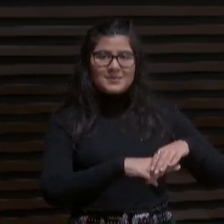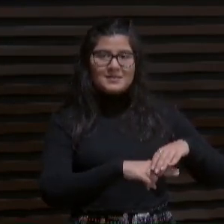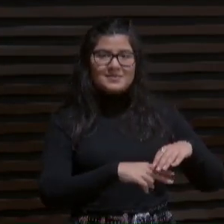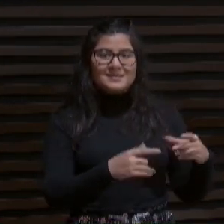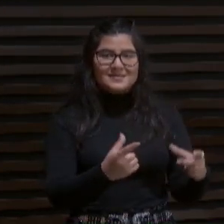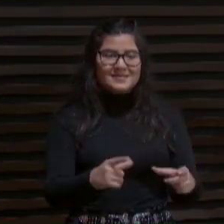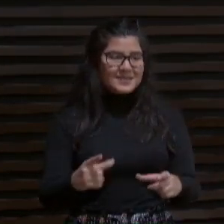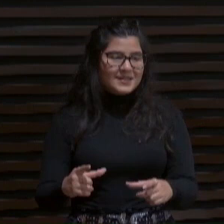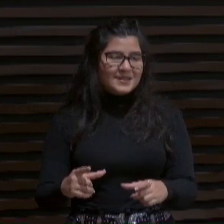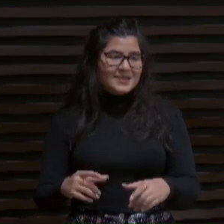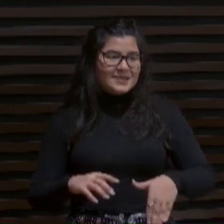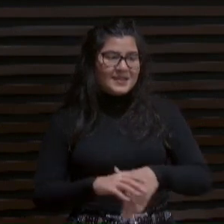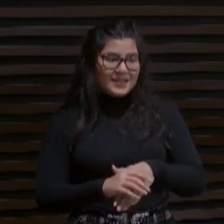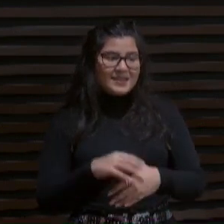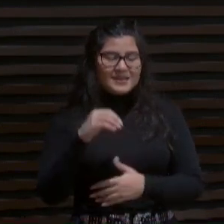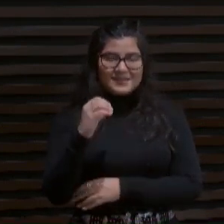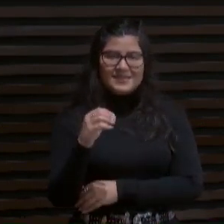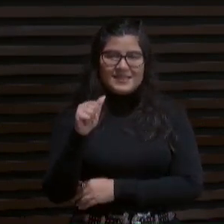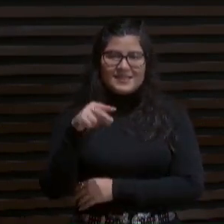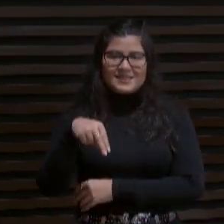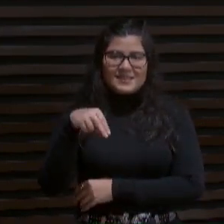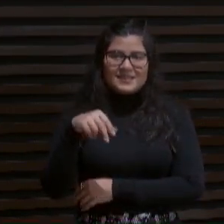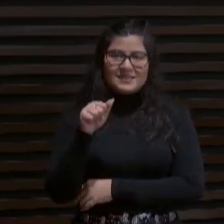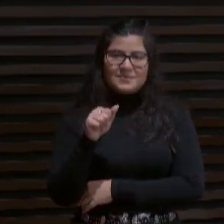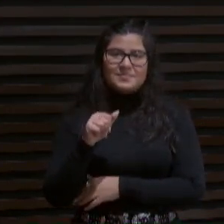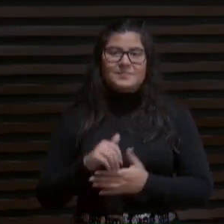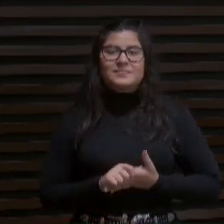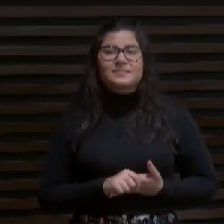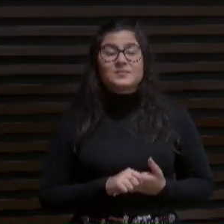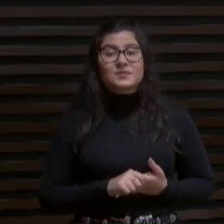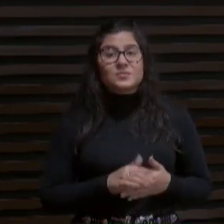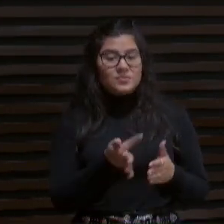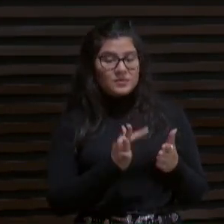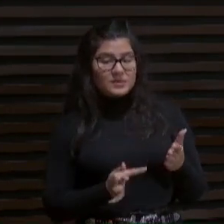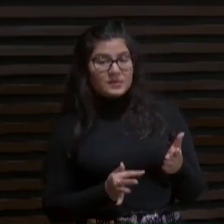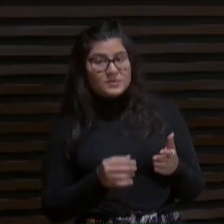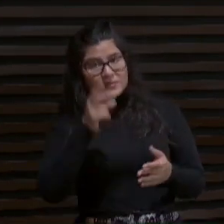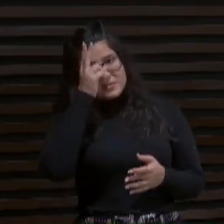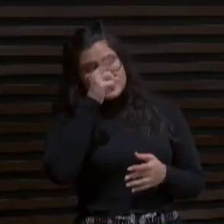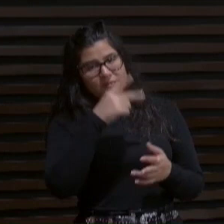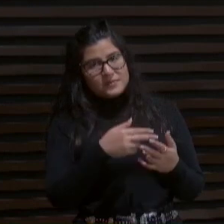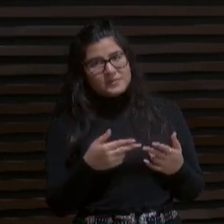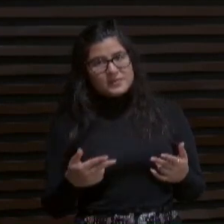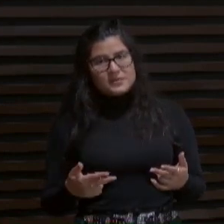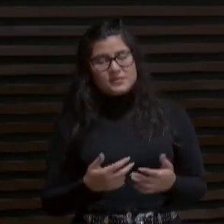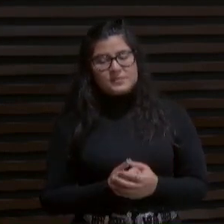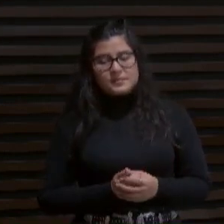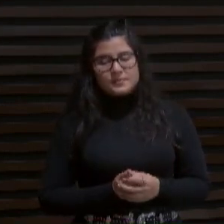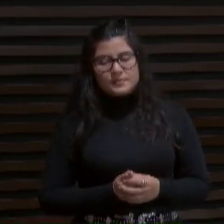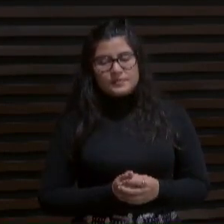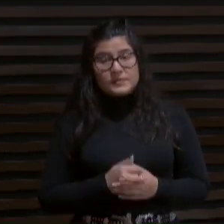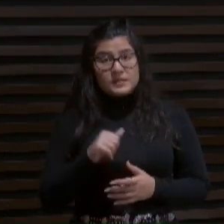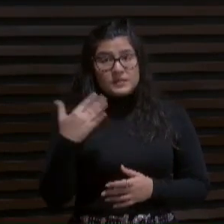que foi o lugar que Deus prometeu dar a Abraão. O texto enfatiza isso algumas vezes. E aí o versículo 20 termina dizendo que assim,